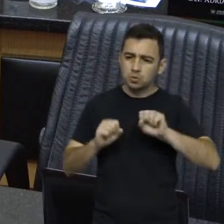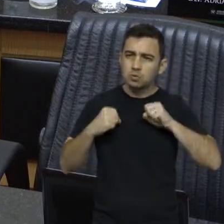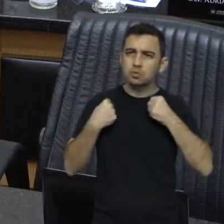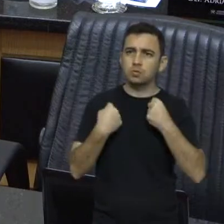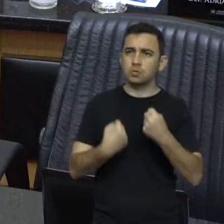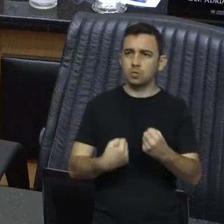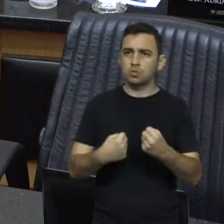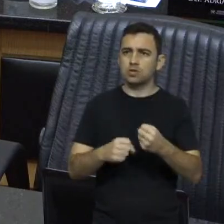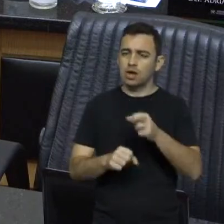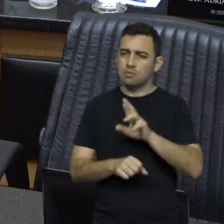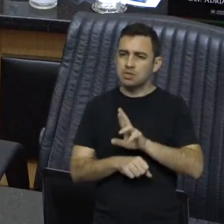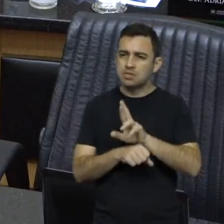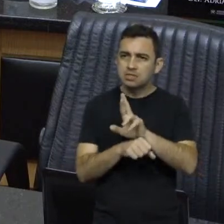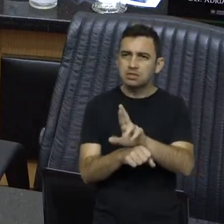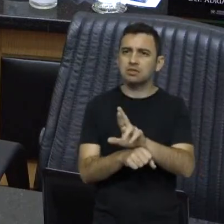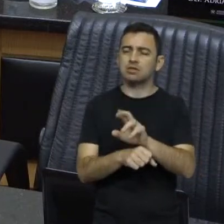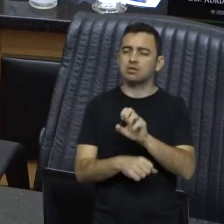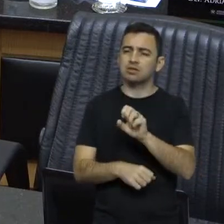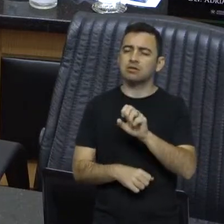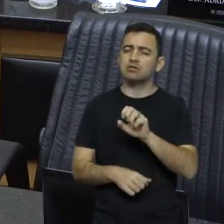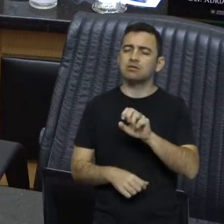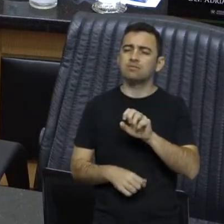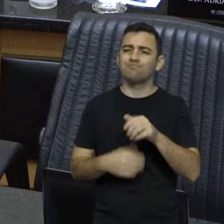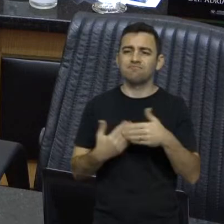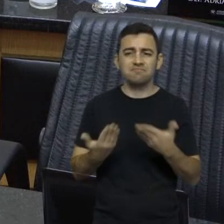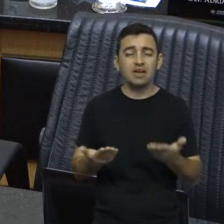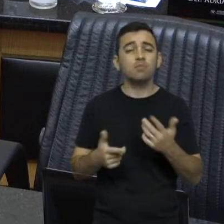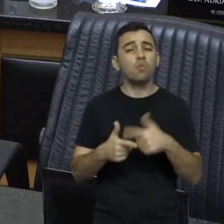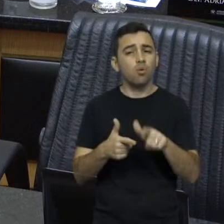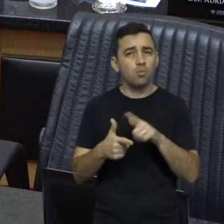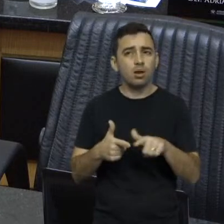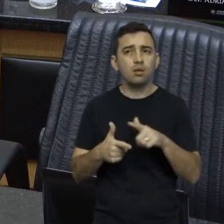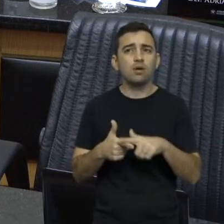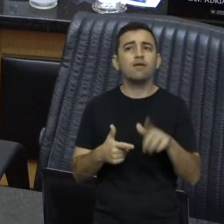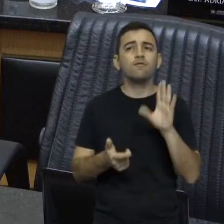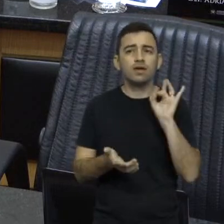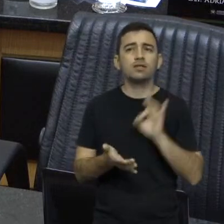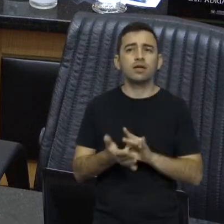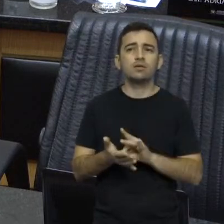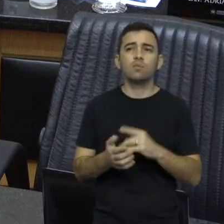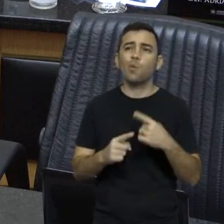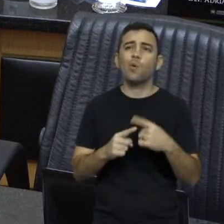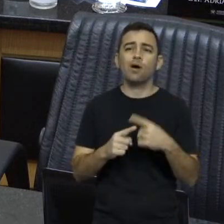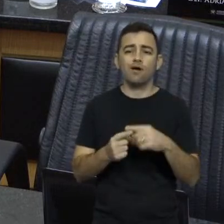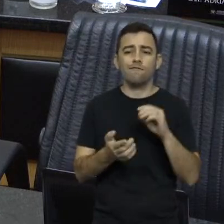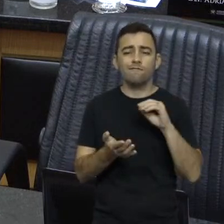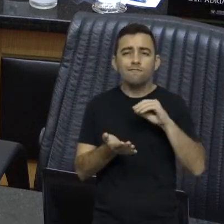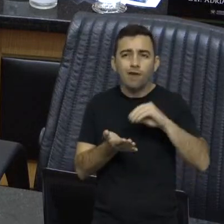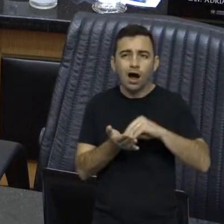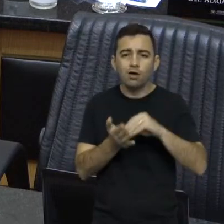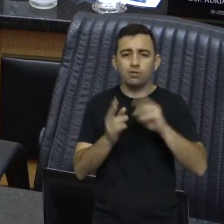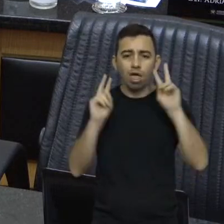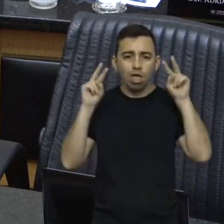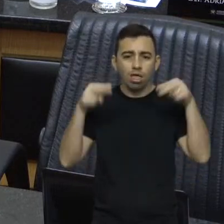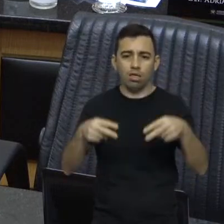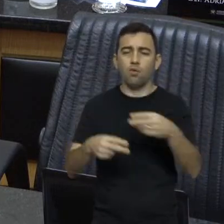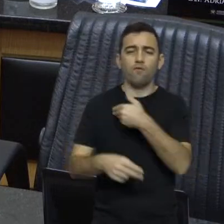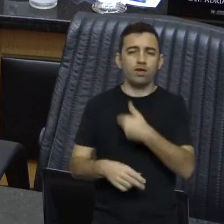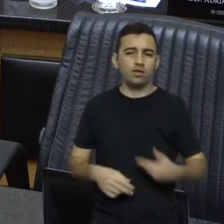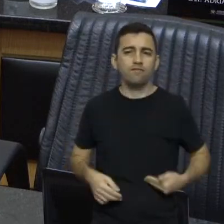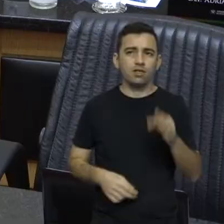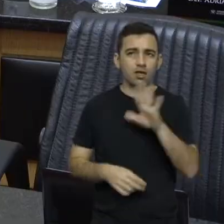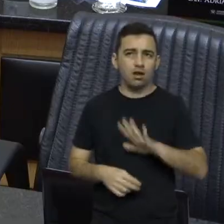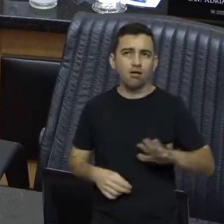pelo que representa, mas estar nessa situação também é bem verdade, pela falta de olhar, pelo descaso, pelo desgoverno federal que temos no nosso